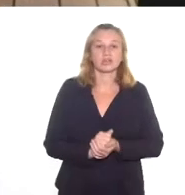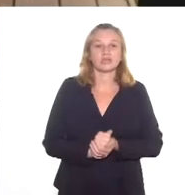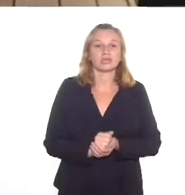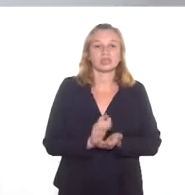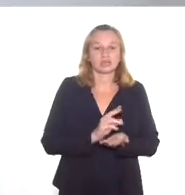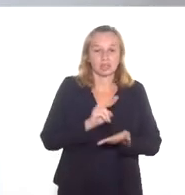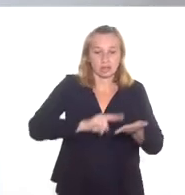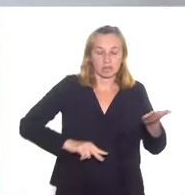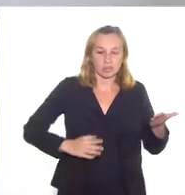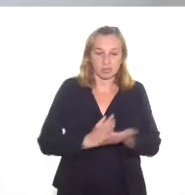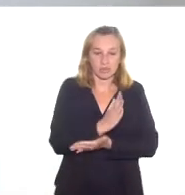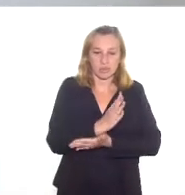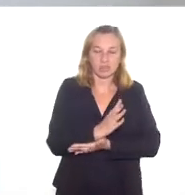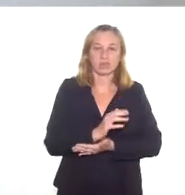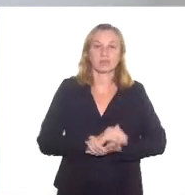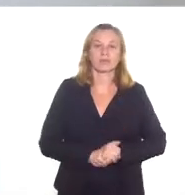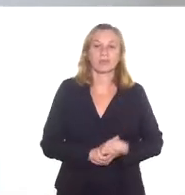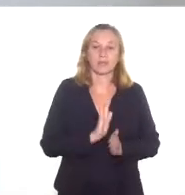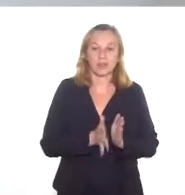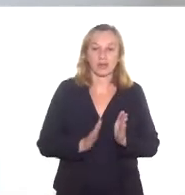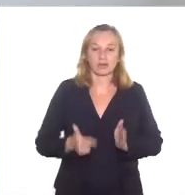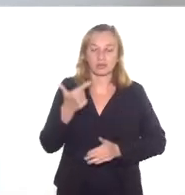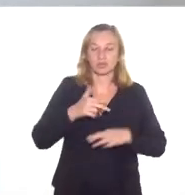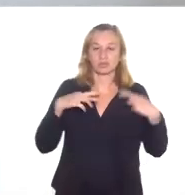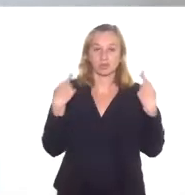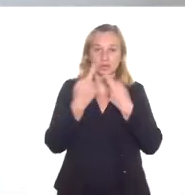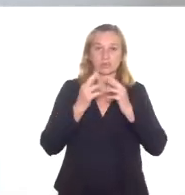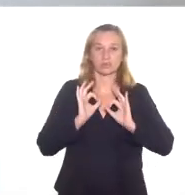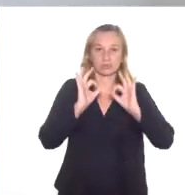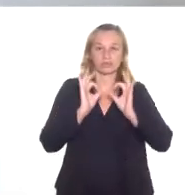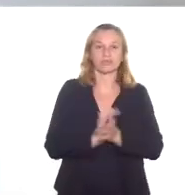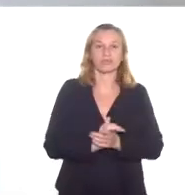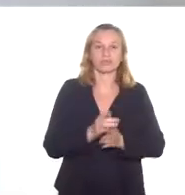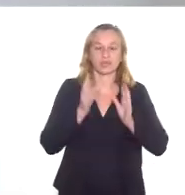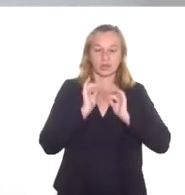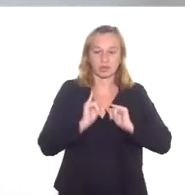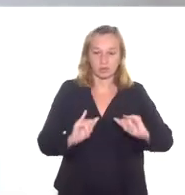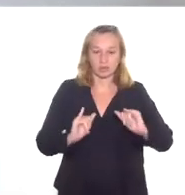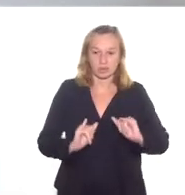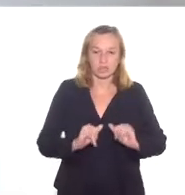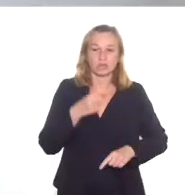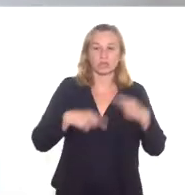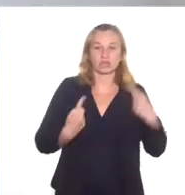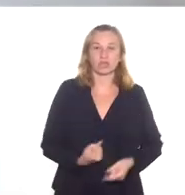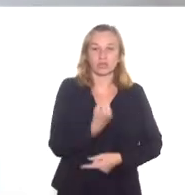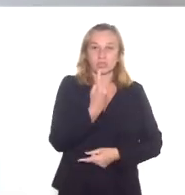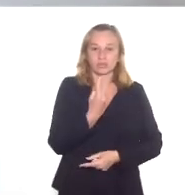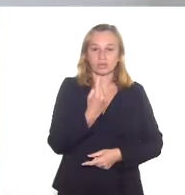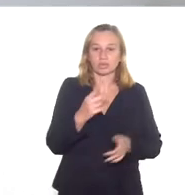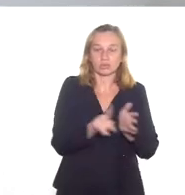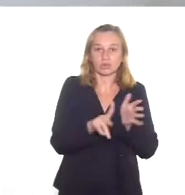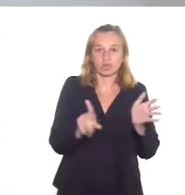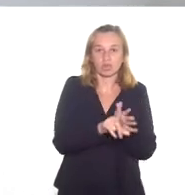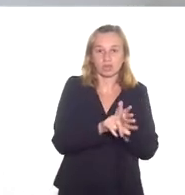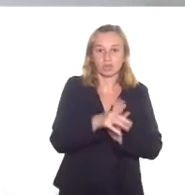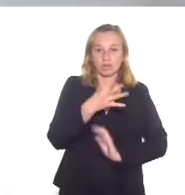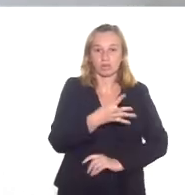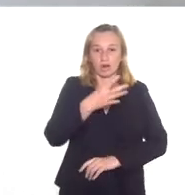Lida e aprovada a ata, passa-se à ordem da segunda sessão extraordinária. Anuncio, em regime de urgência e discussão única, projeto de